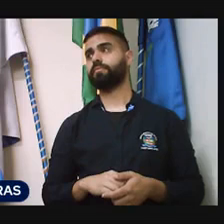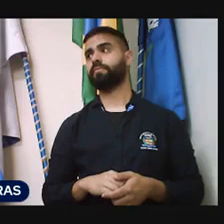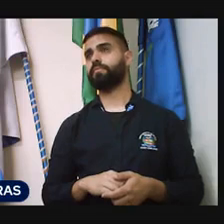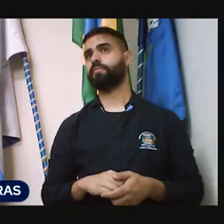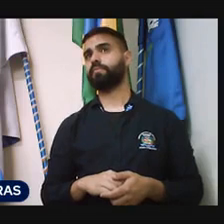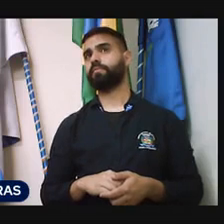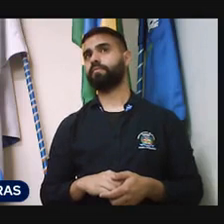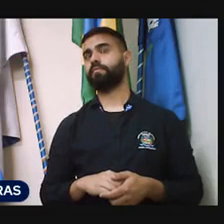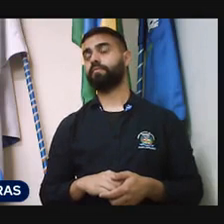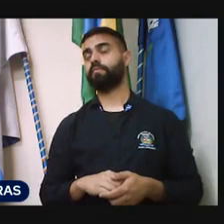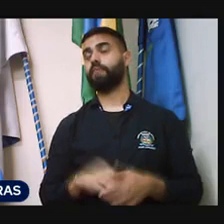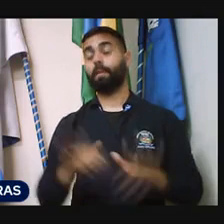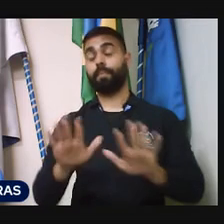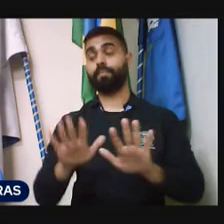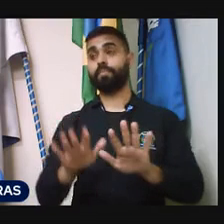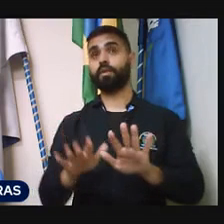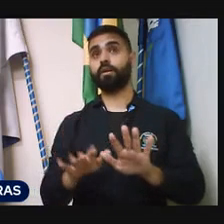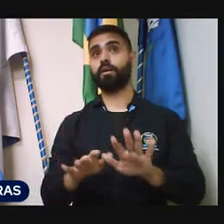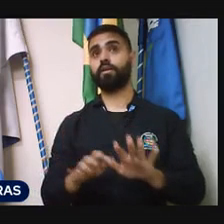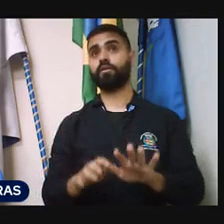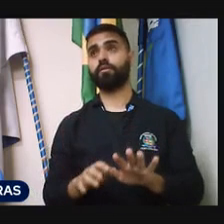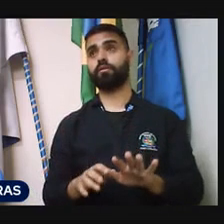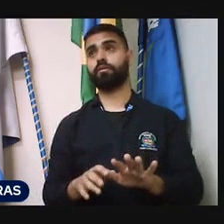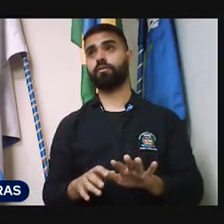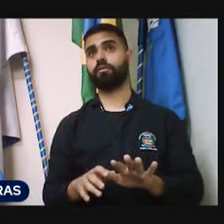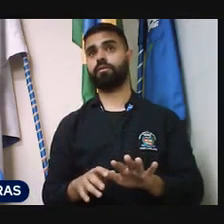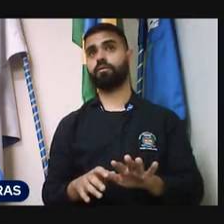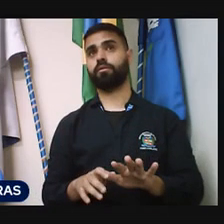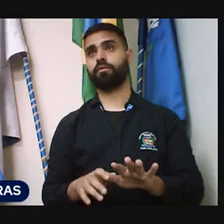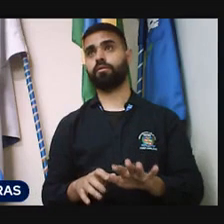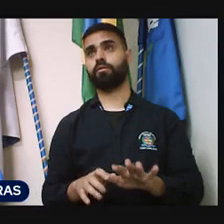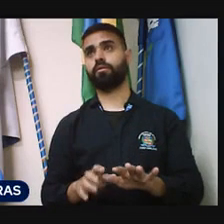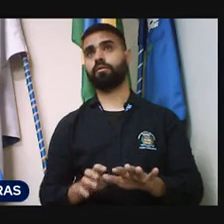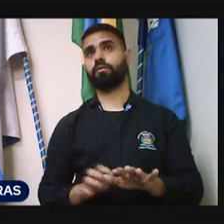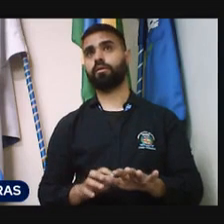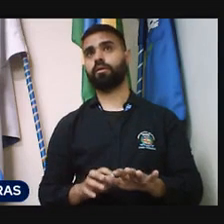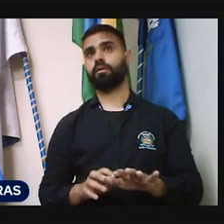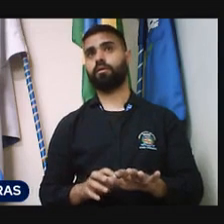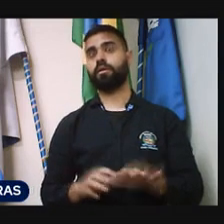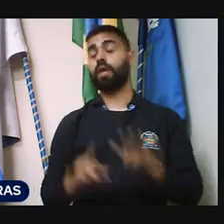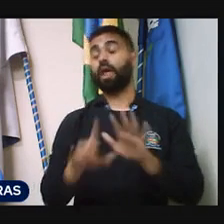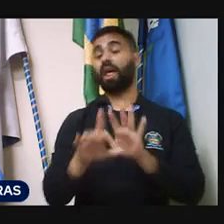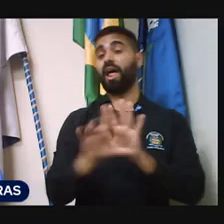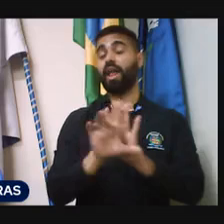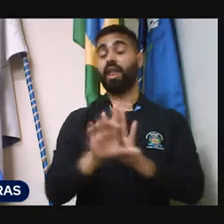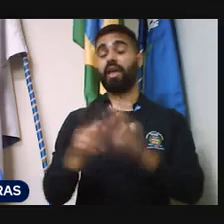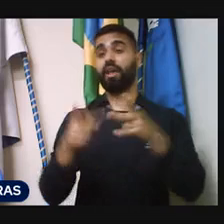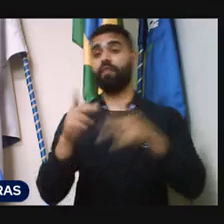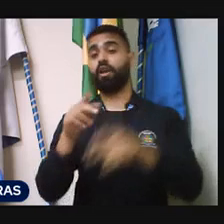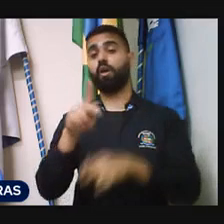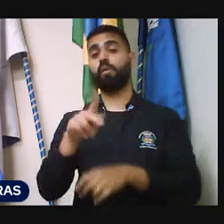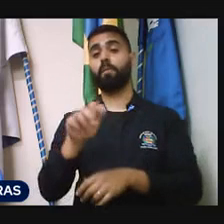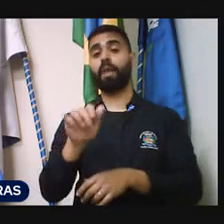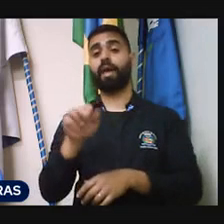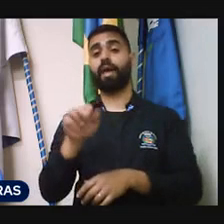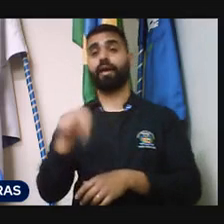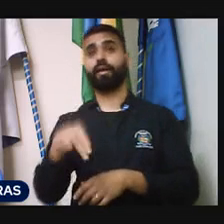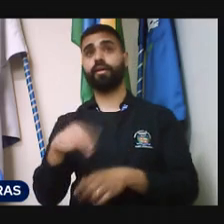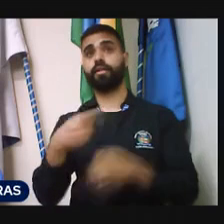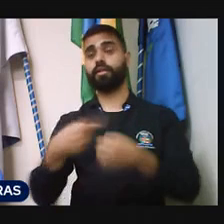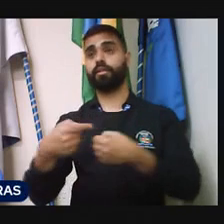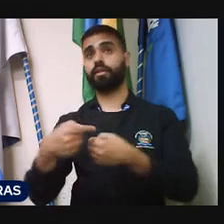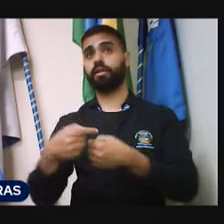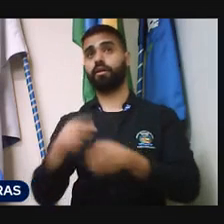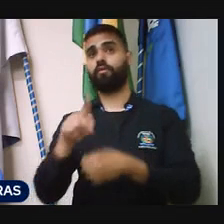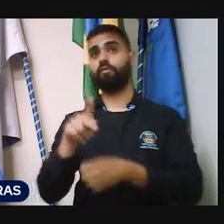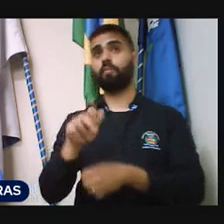lei que ela tá falando presidente ela tava se confunde o povo foi o par que ela fala foi o painho Municipal foi